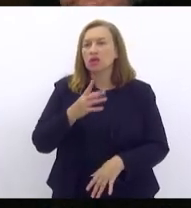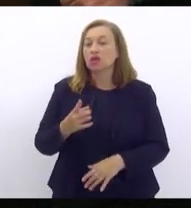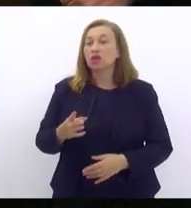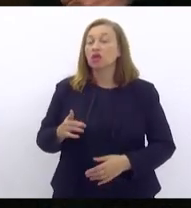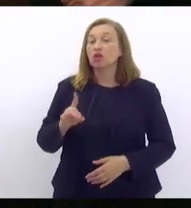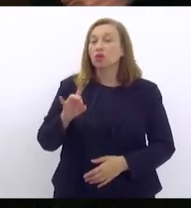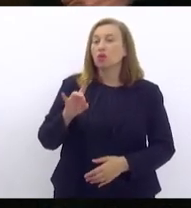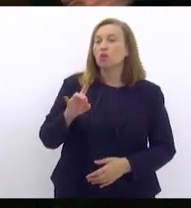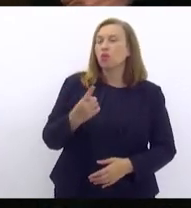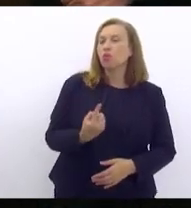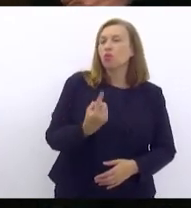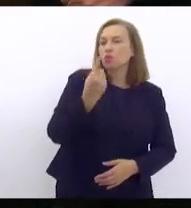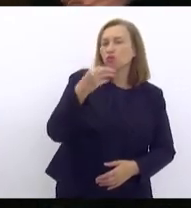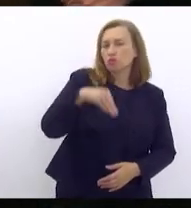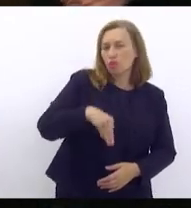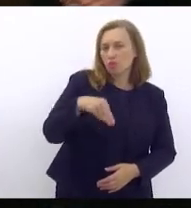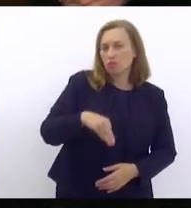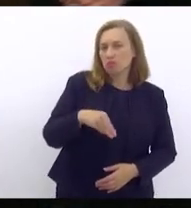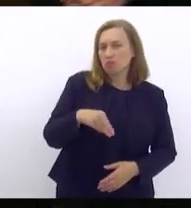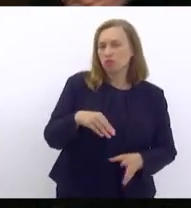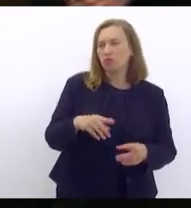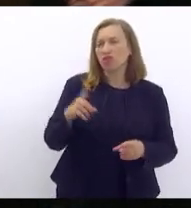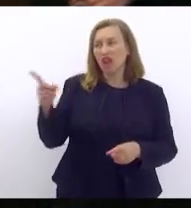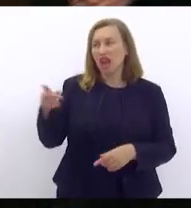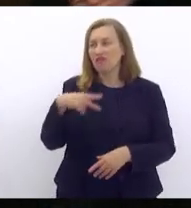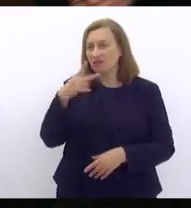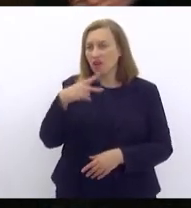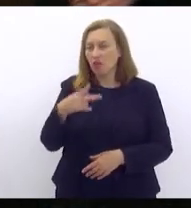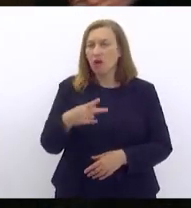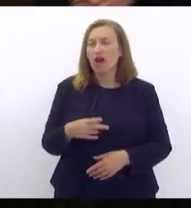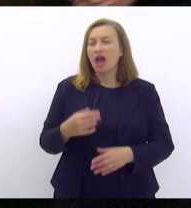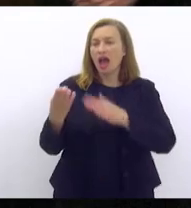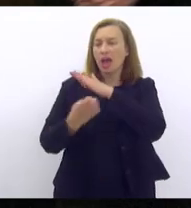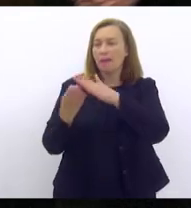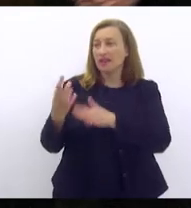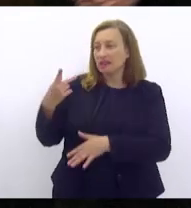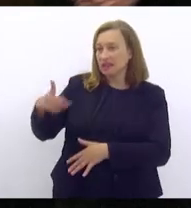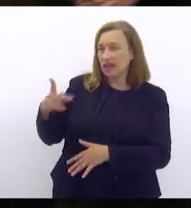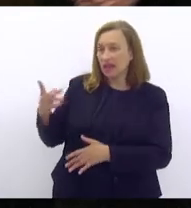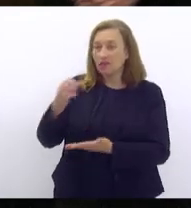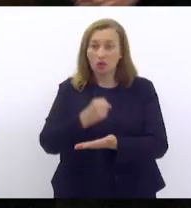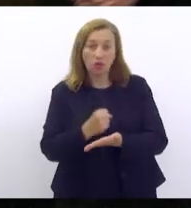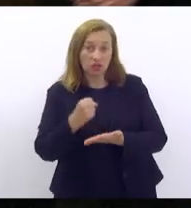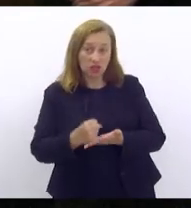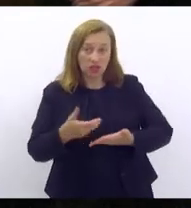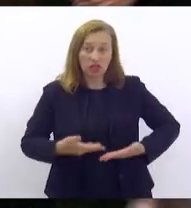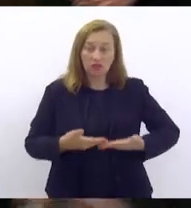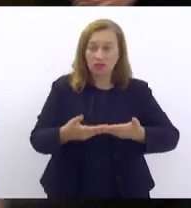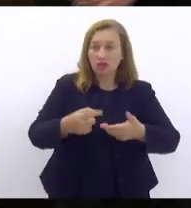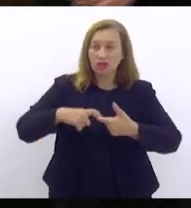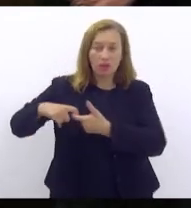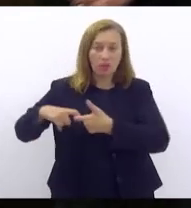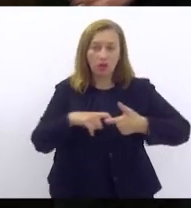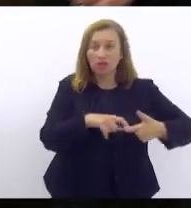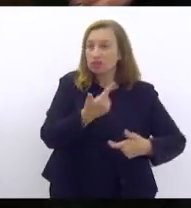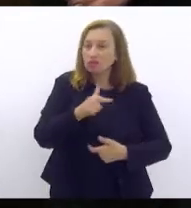boca, ela disse, presidente, que a empresa dela, a PL, que foi contratada para fornecer reboque e não tem